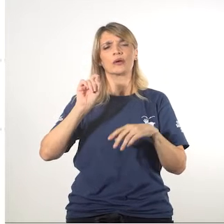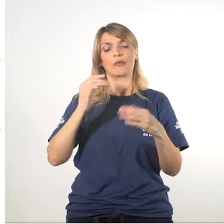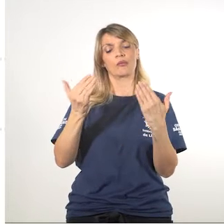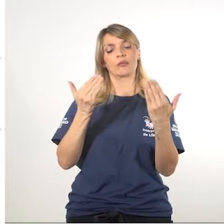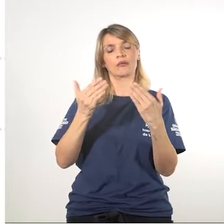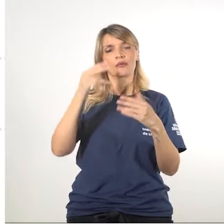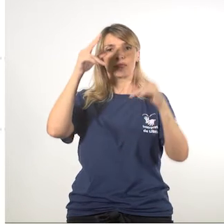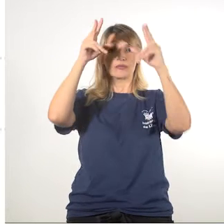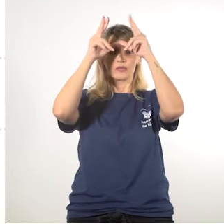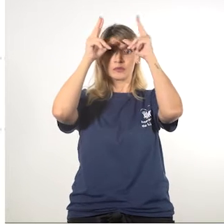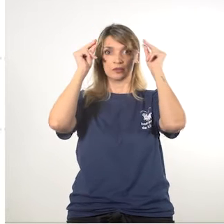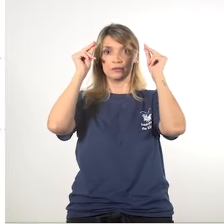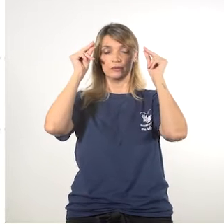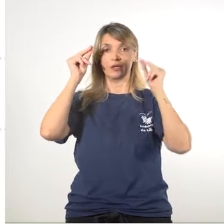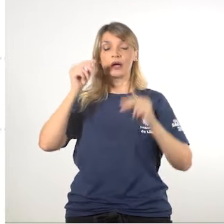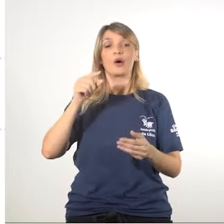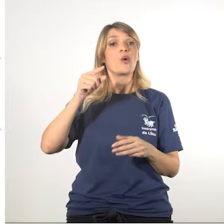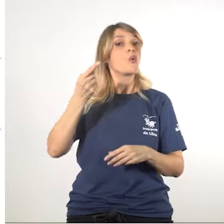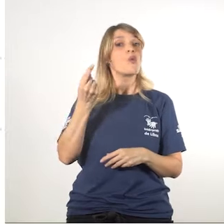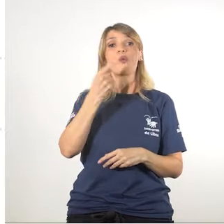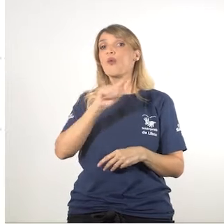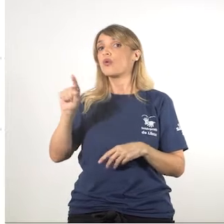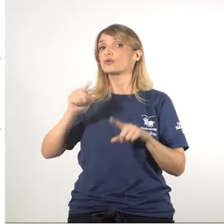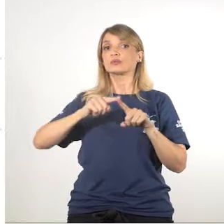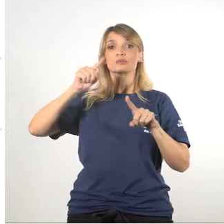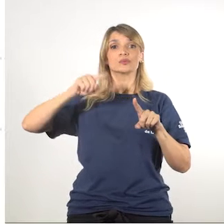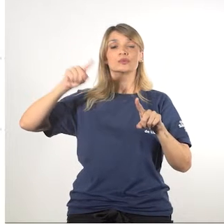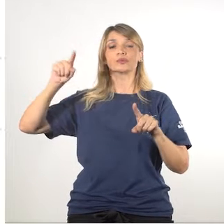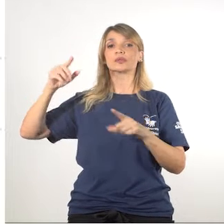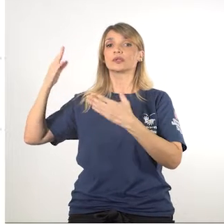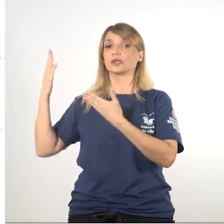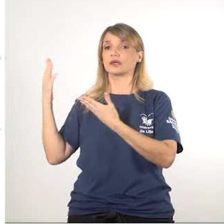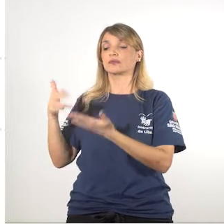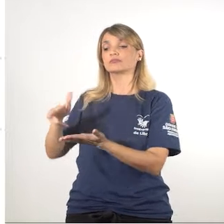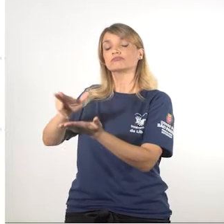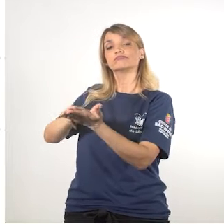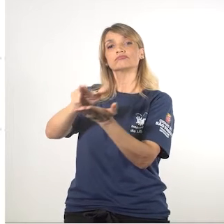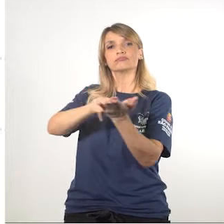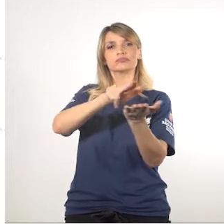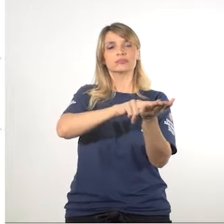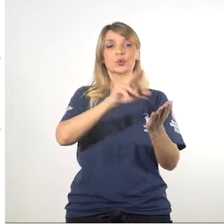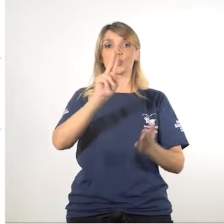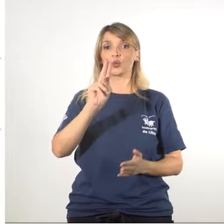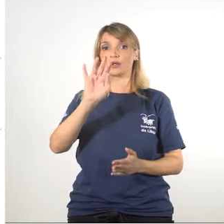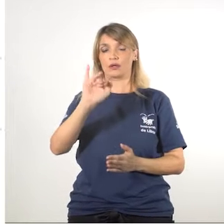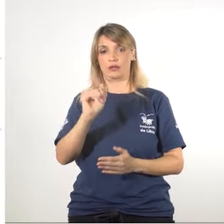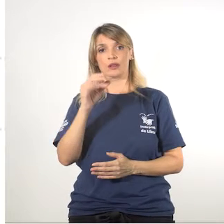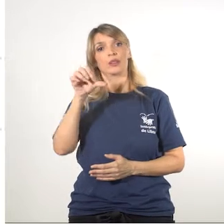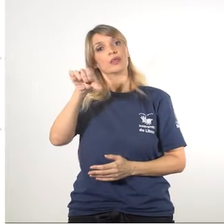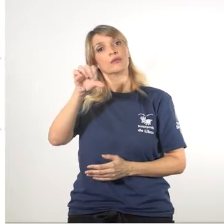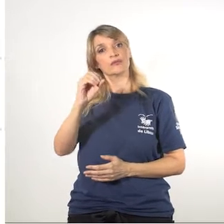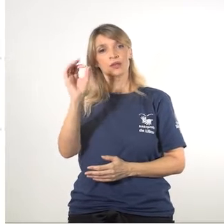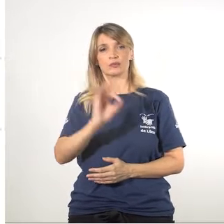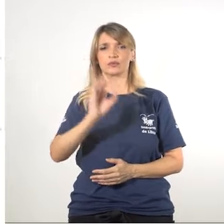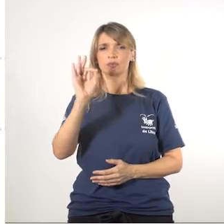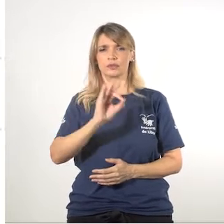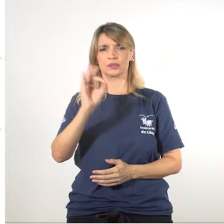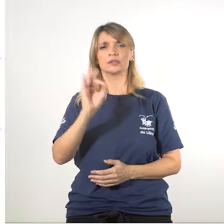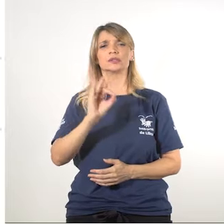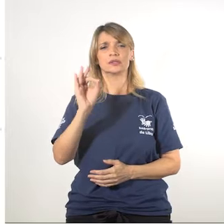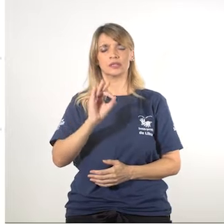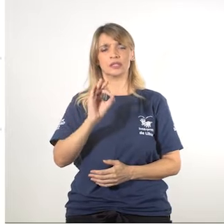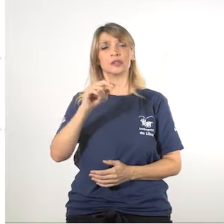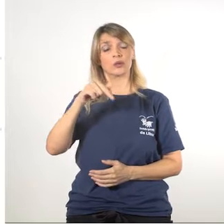enfermaria. E aqui, no último gráfico, os leitos, então, de UTI, 90% dos leitos de UTI